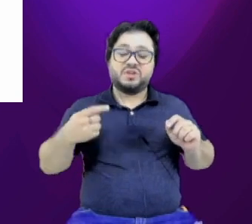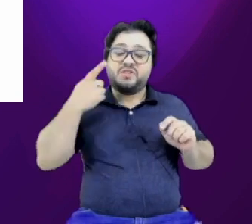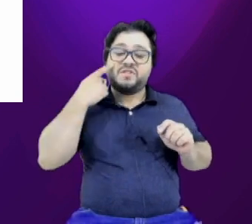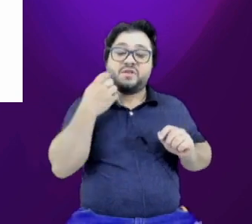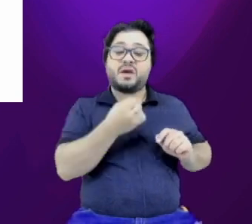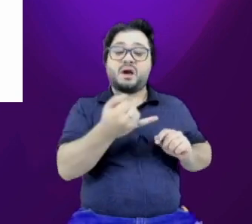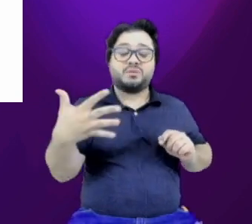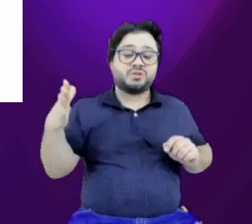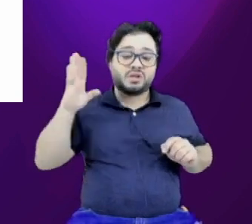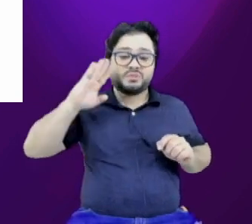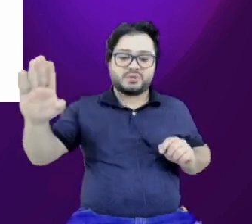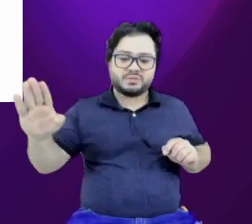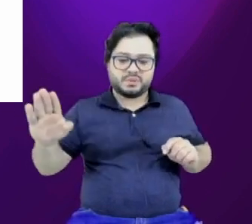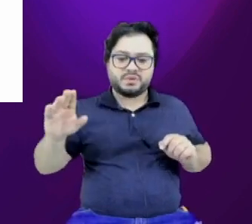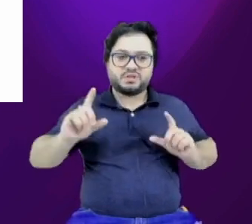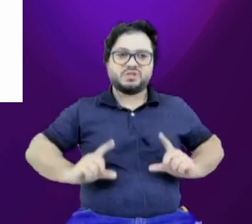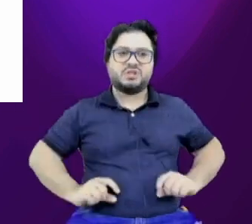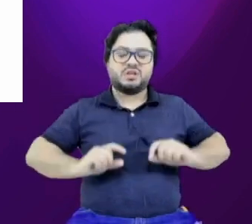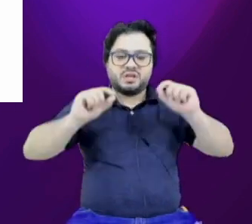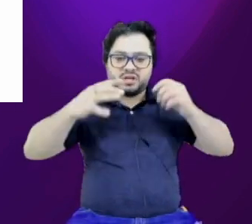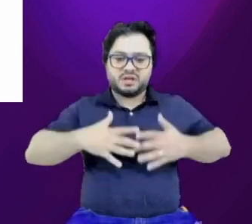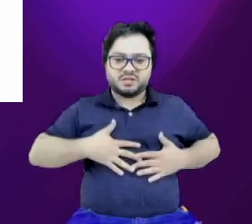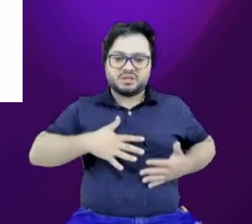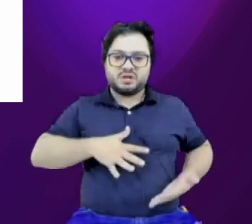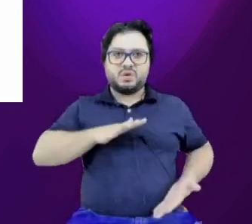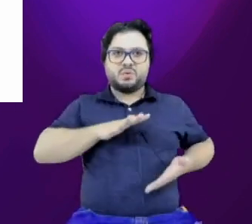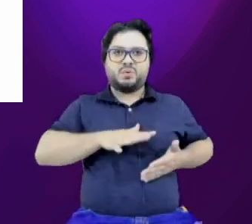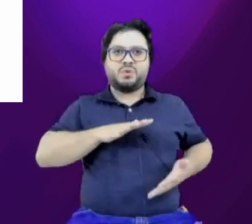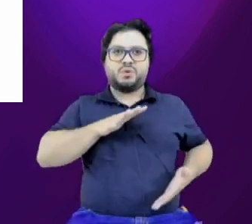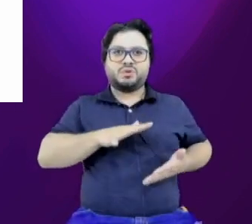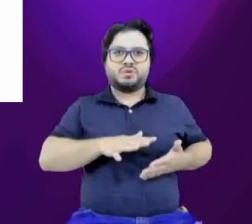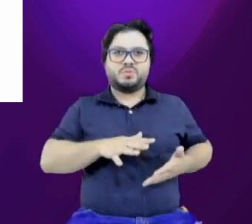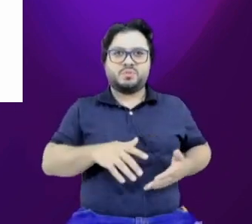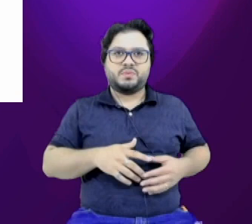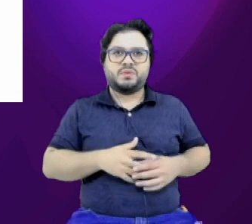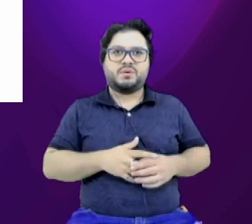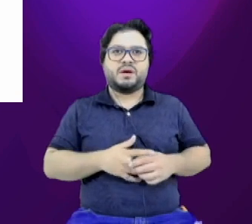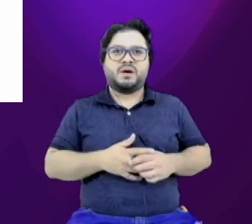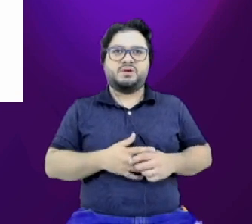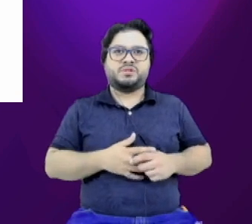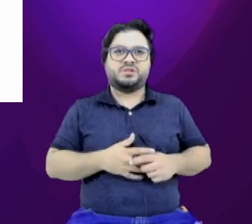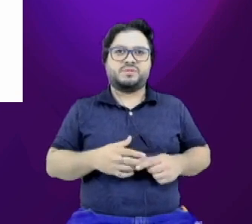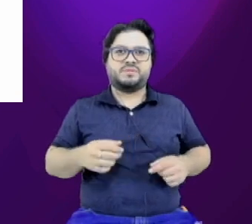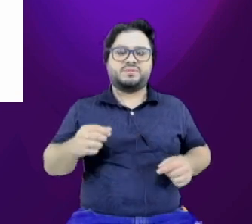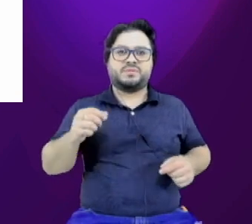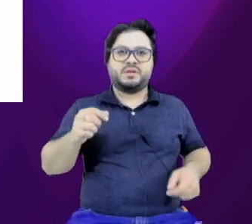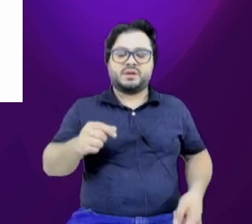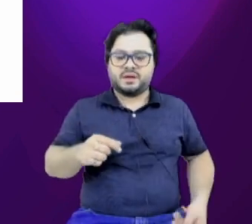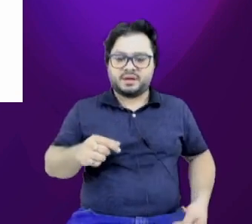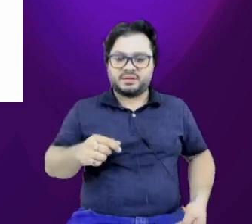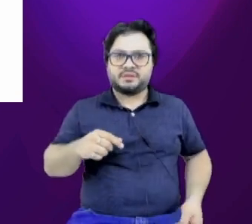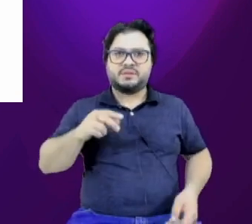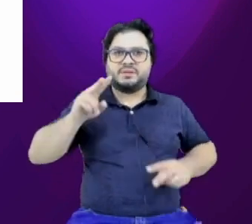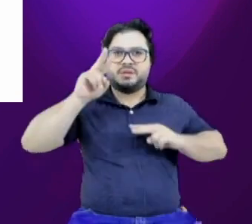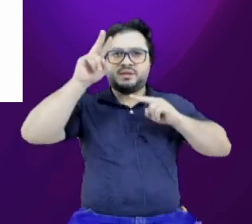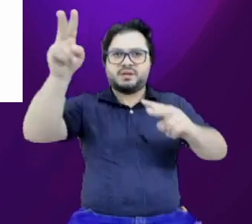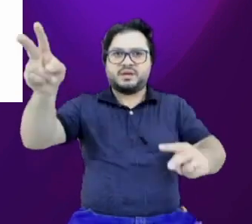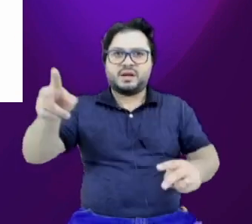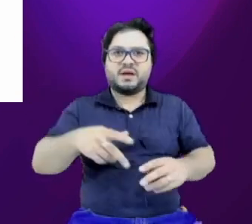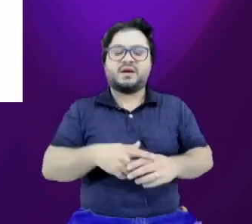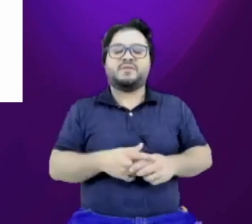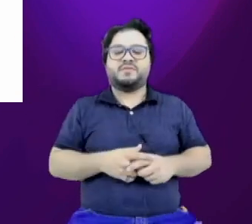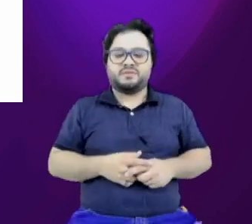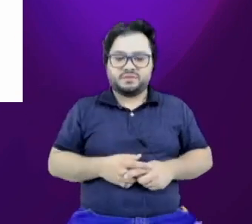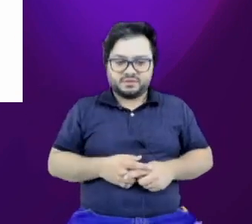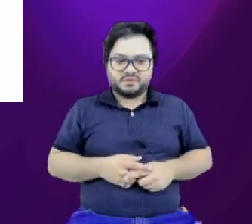quantidade, principalmente em câncer de pulmão, a quantidade de danos graves, né, que você pode ter